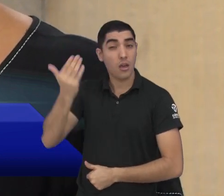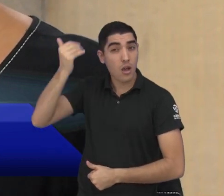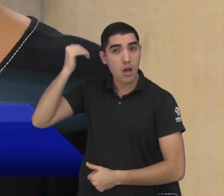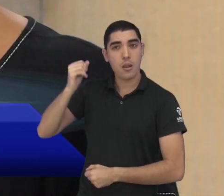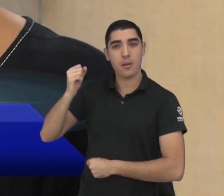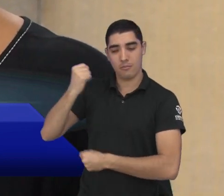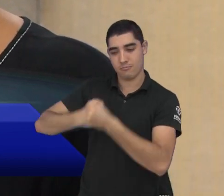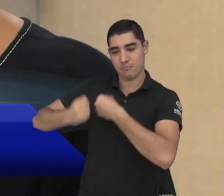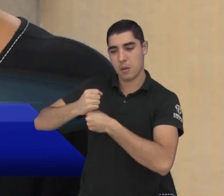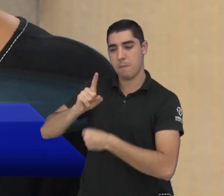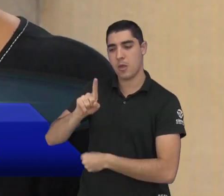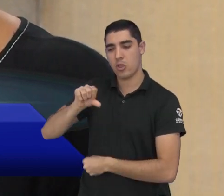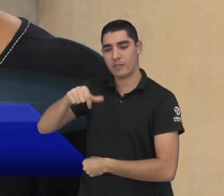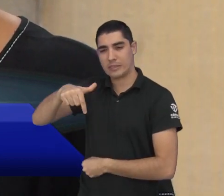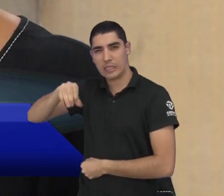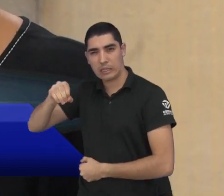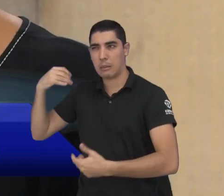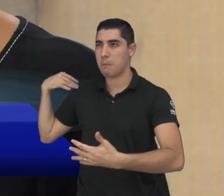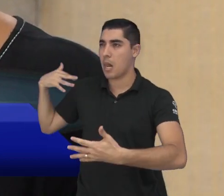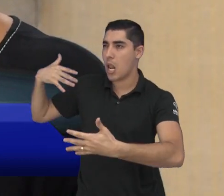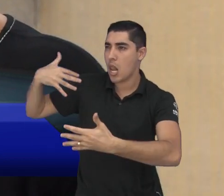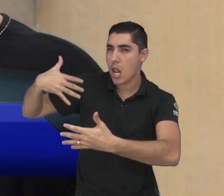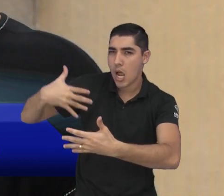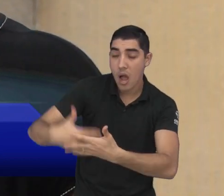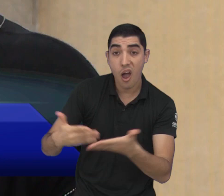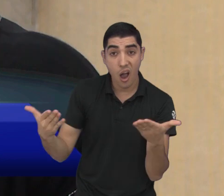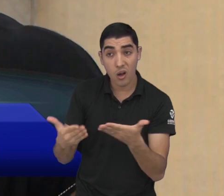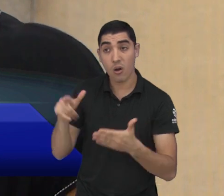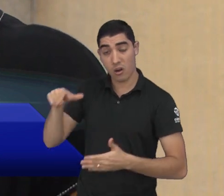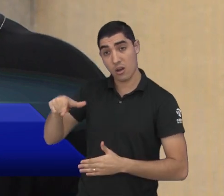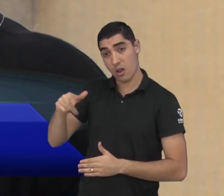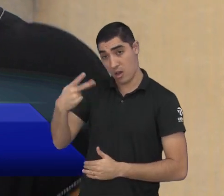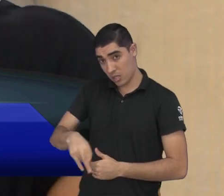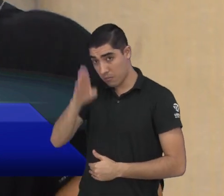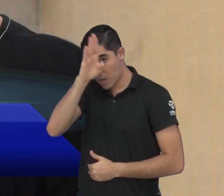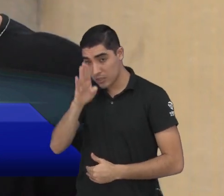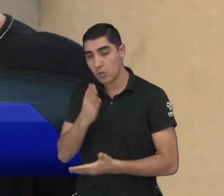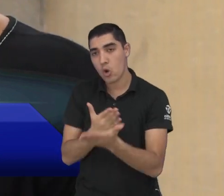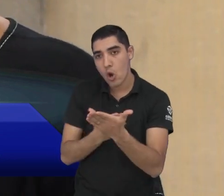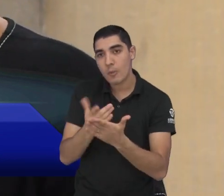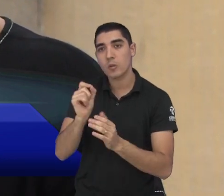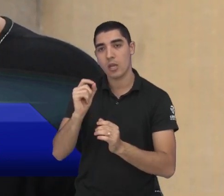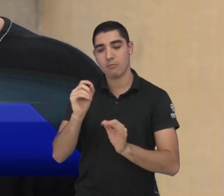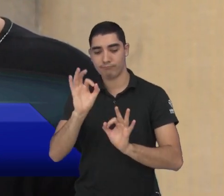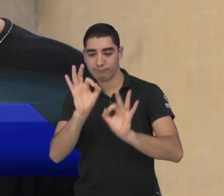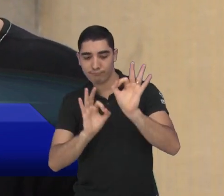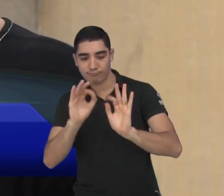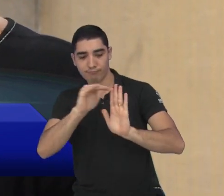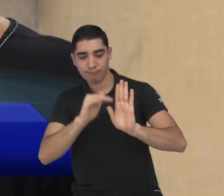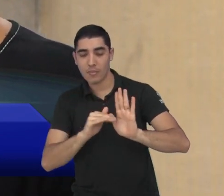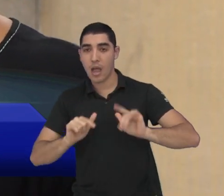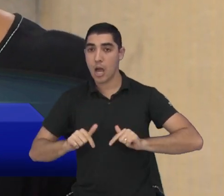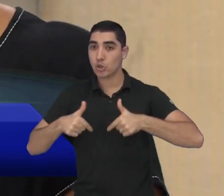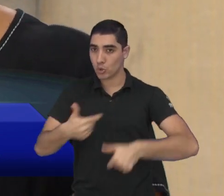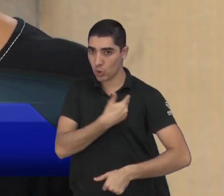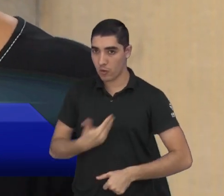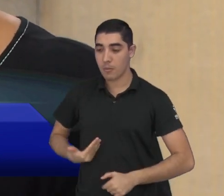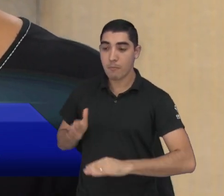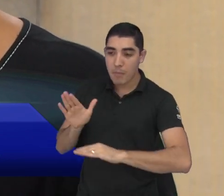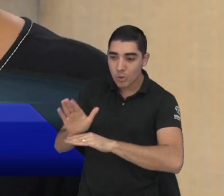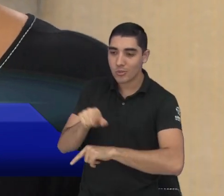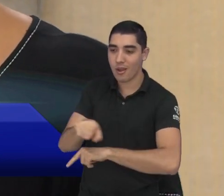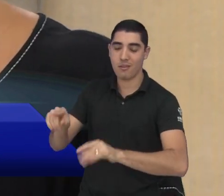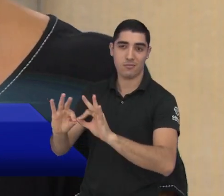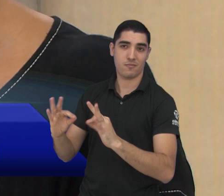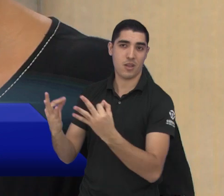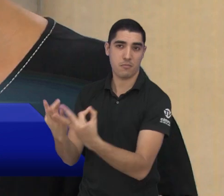vem implementando uma série de políticas públicas que vão pensar o planejamento familiar, né? E essas políticas elas